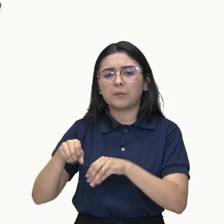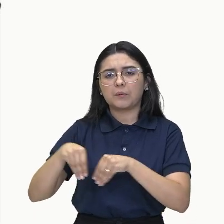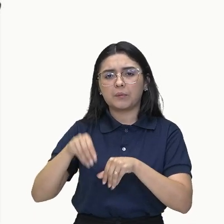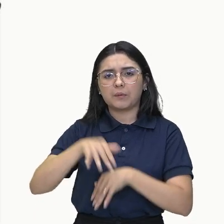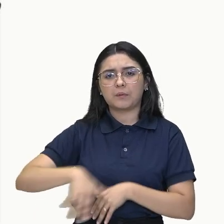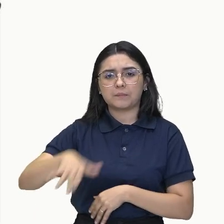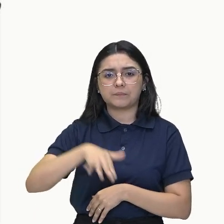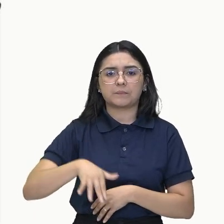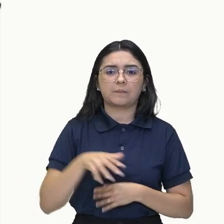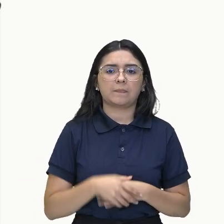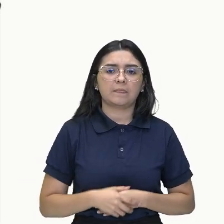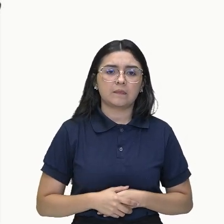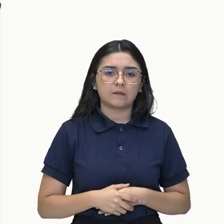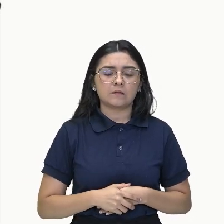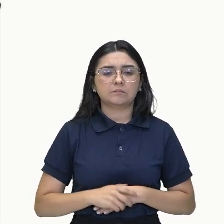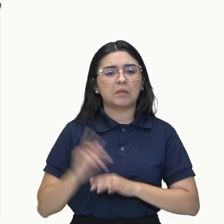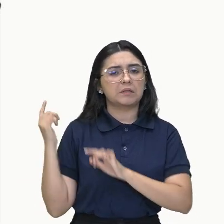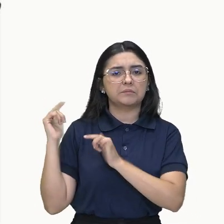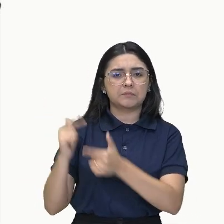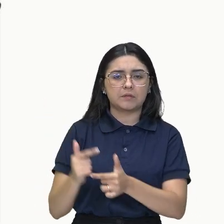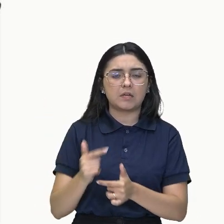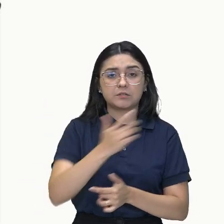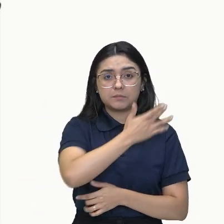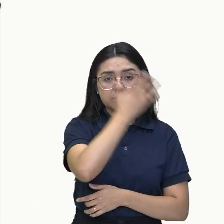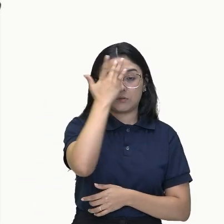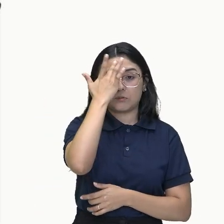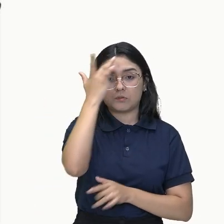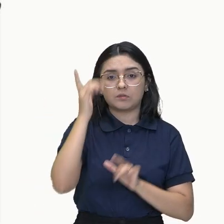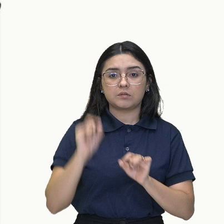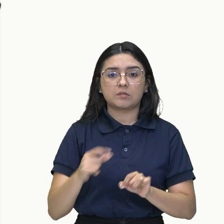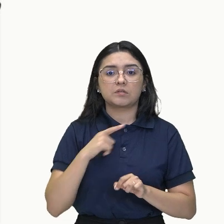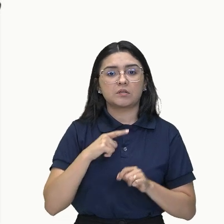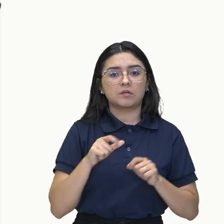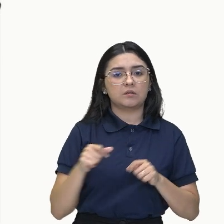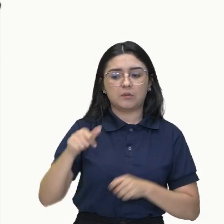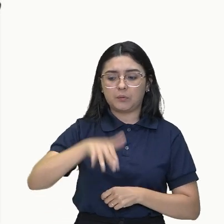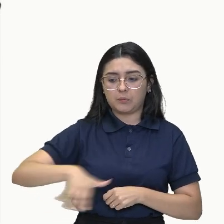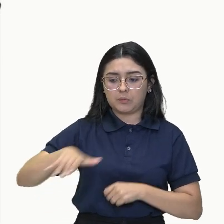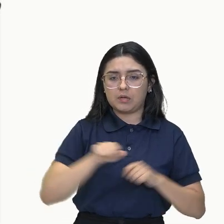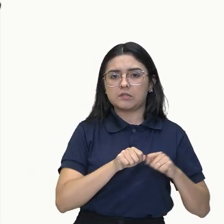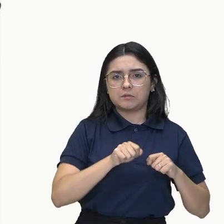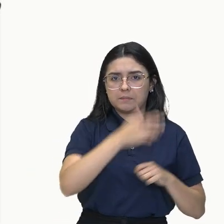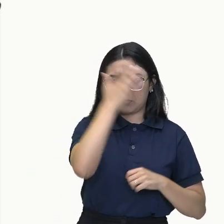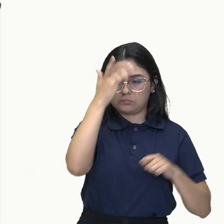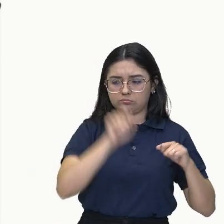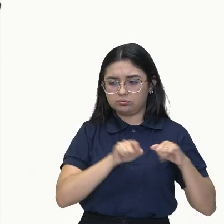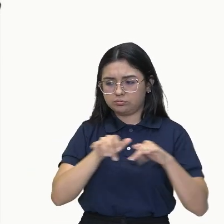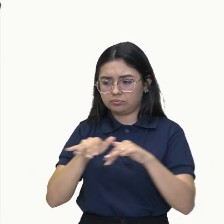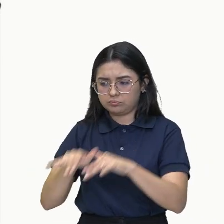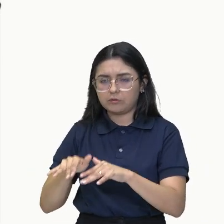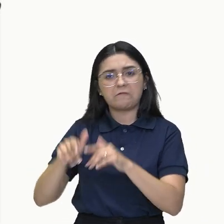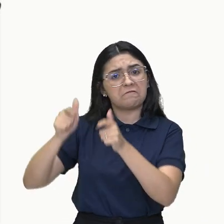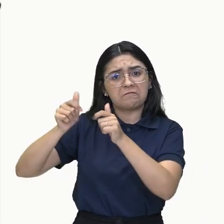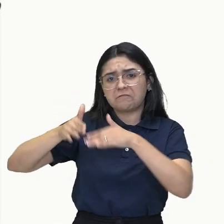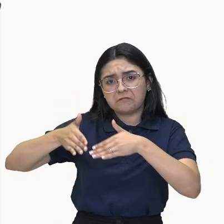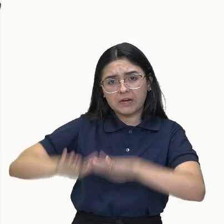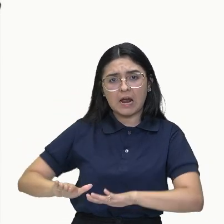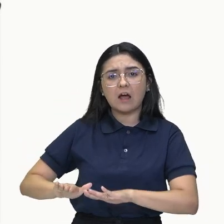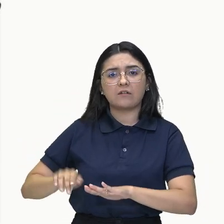basicamente pela posse tradicional. As pessoas se estabeleciam nessa terra e o fato de elas estarem estabelecidas meio